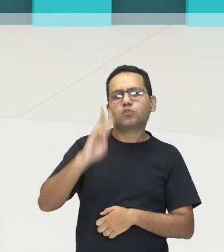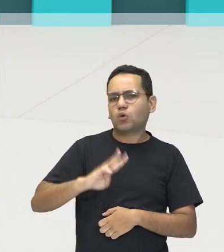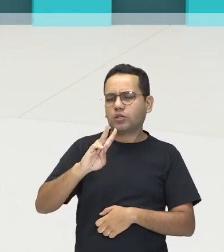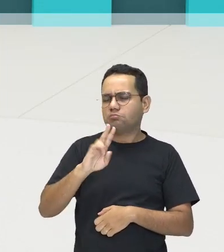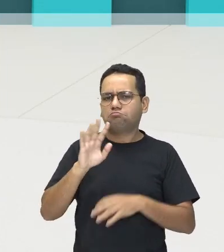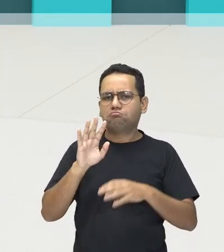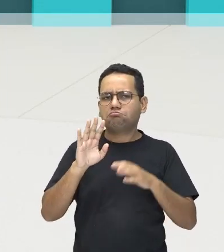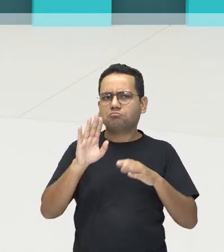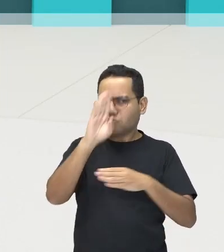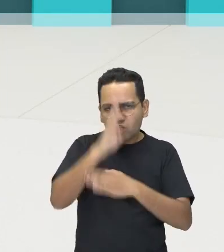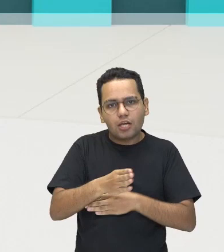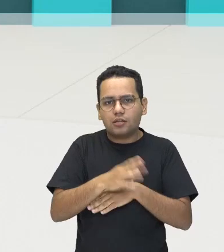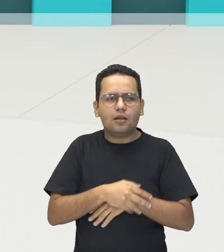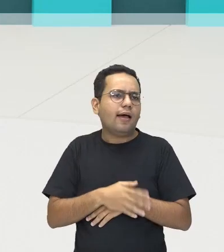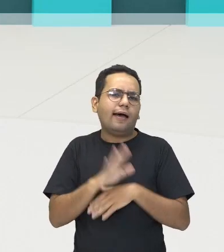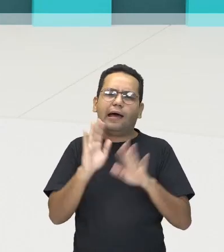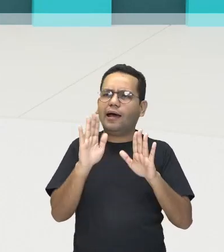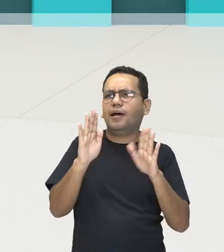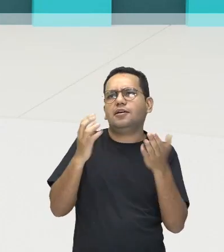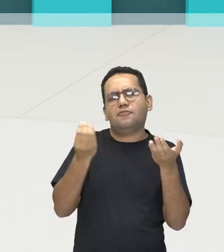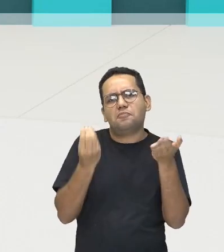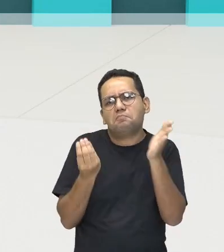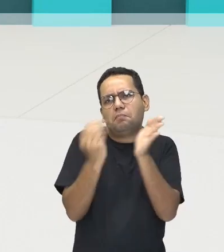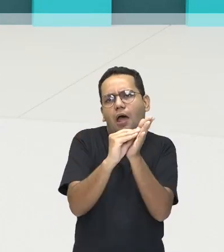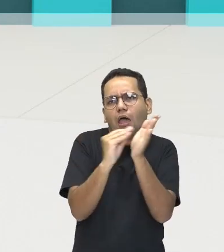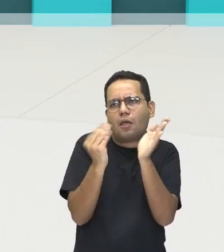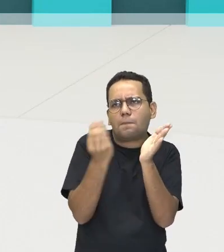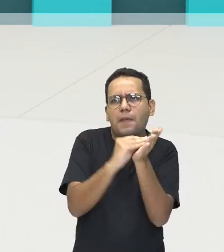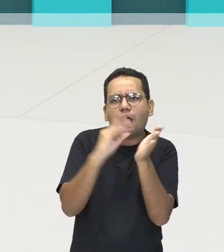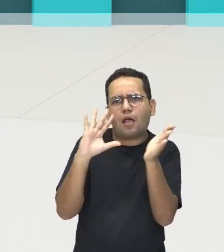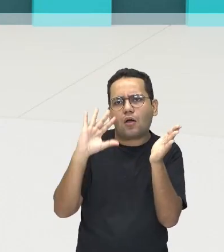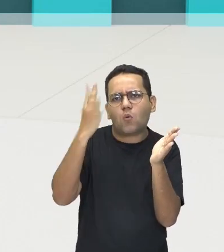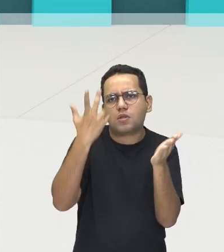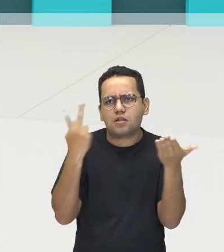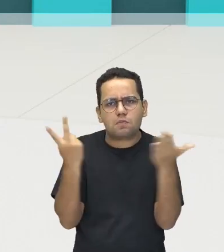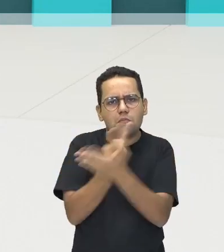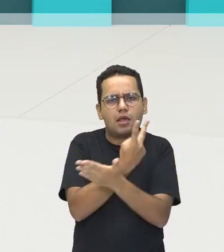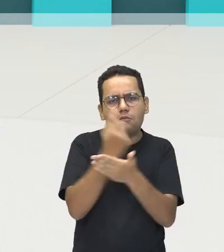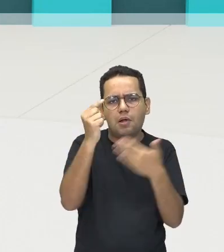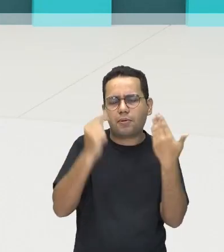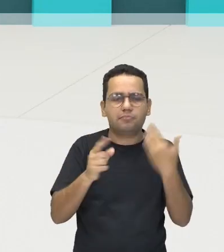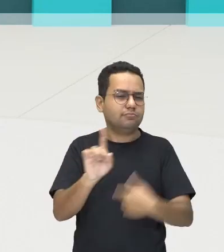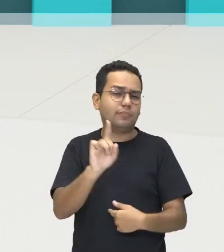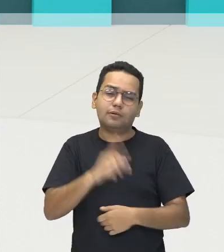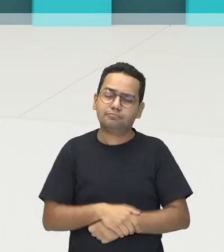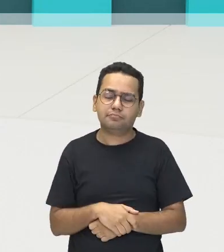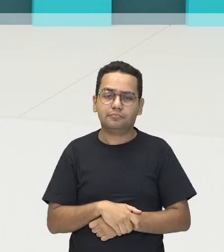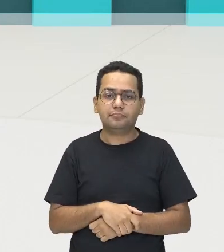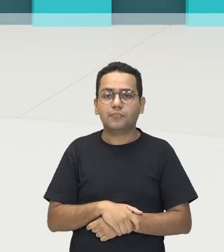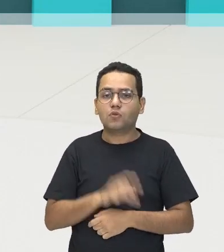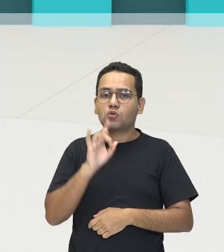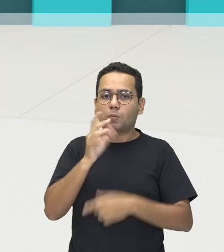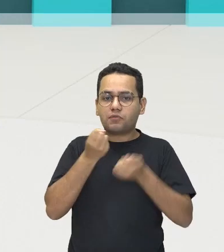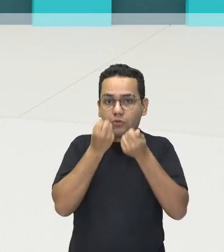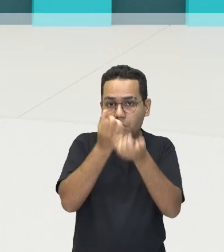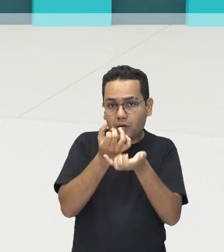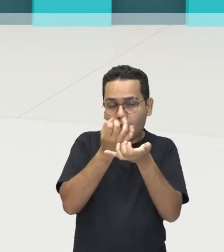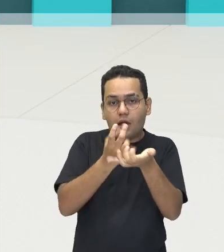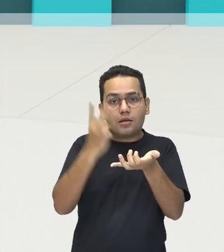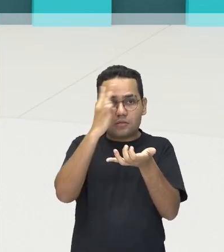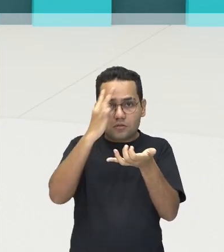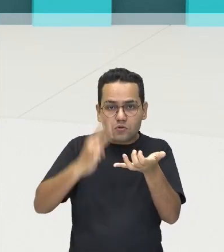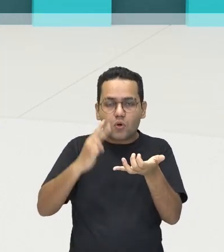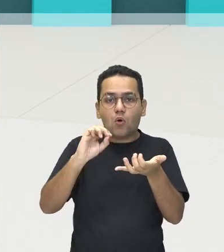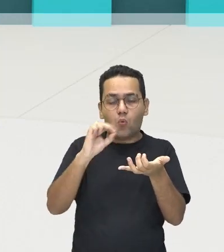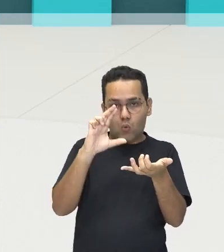muito. Ah, eu sinto isso, eu acho que isso. Não, não vai ter essa situação toda. A gente só vai contar a história, vai contar o fato e